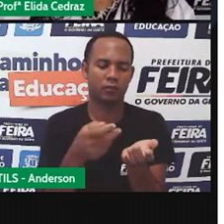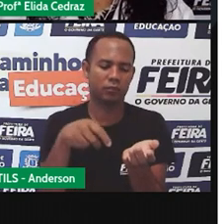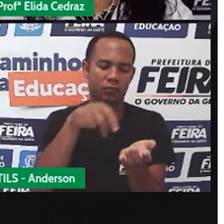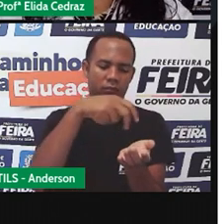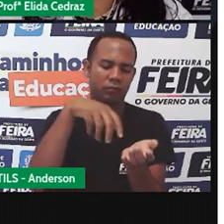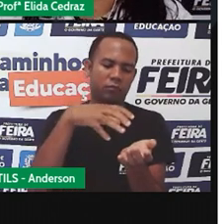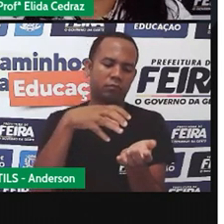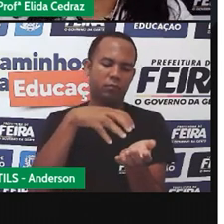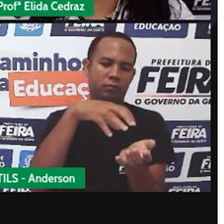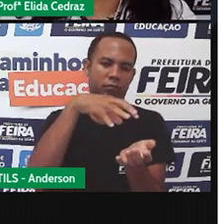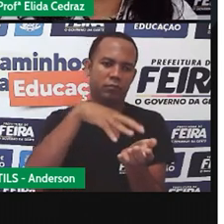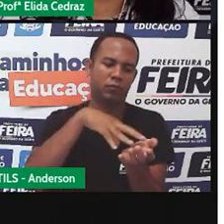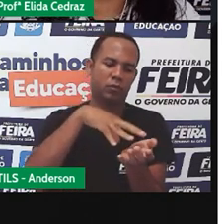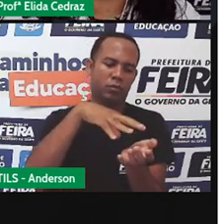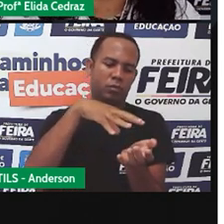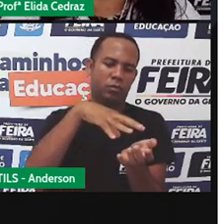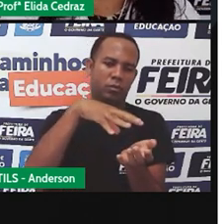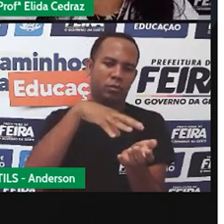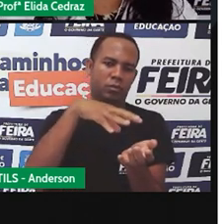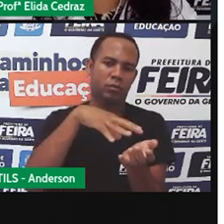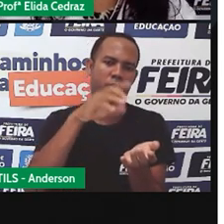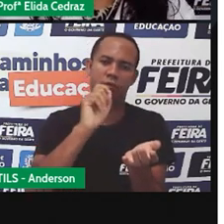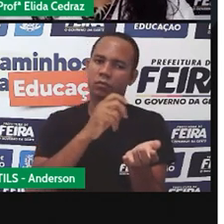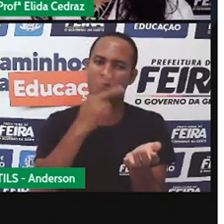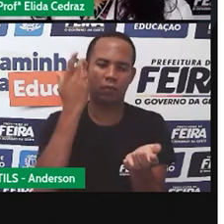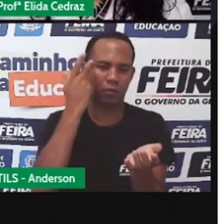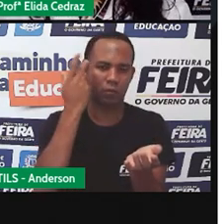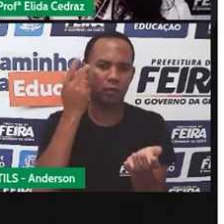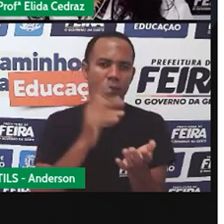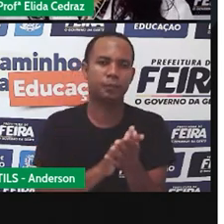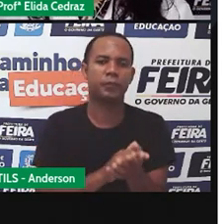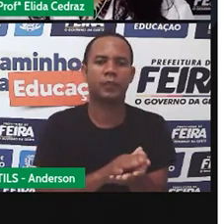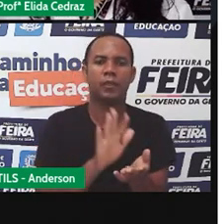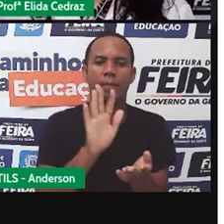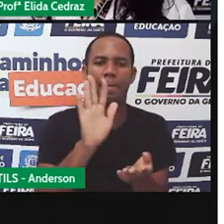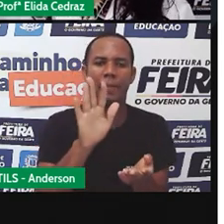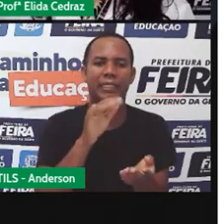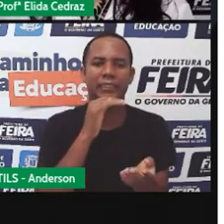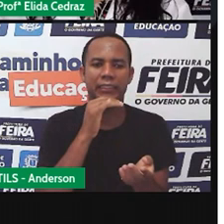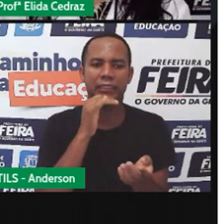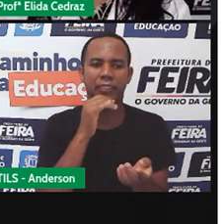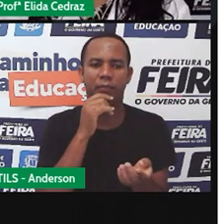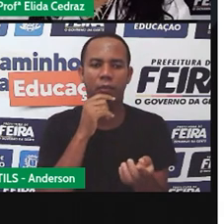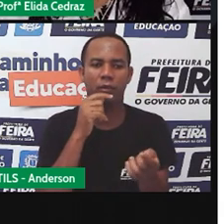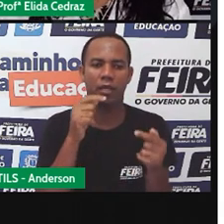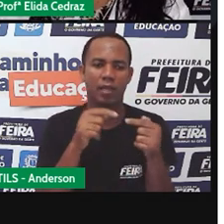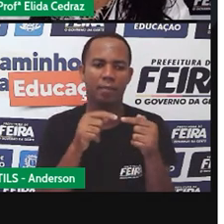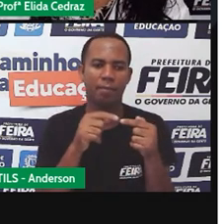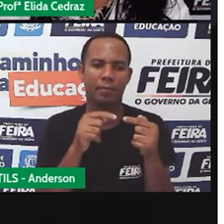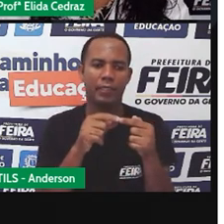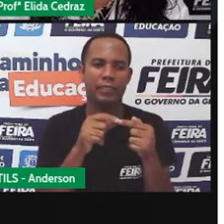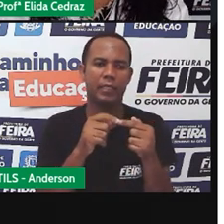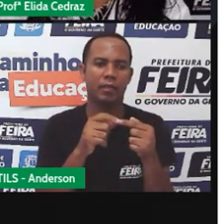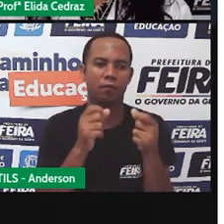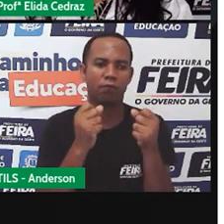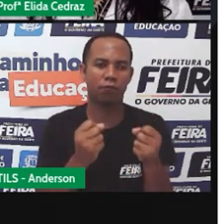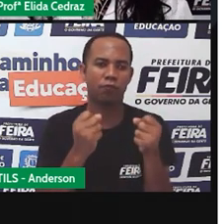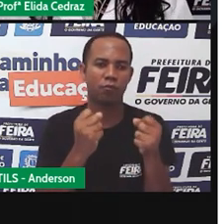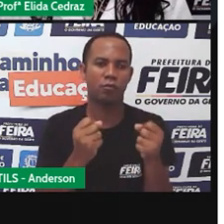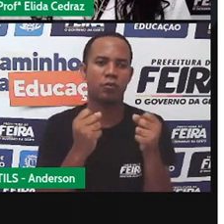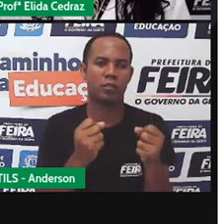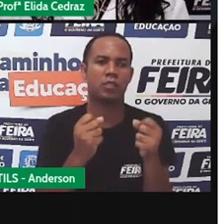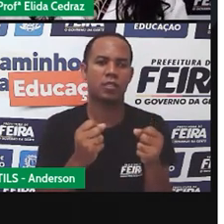Isso, muito bem. A resistência é aquela propriedade que o objeto tem